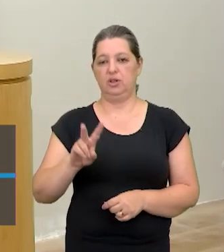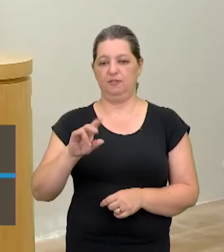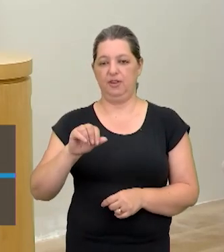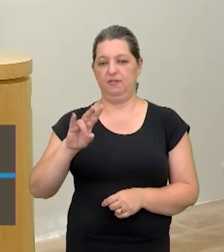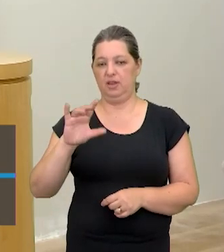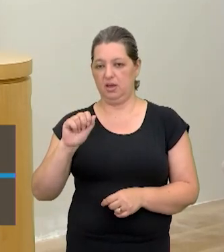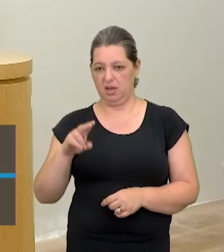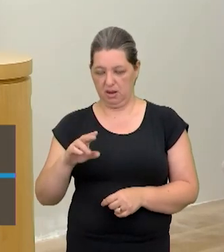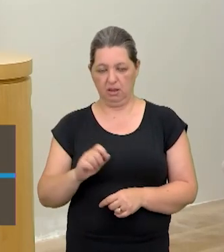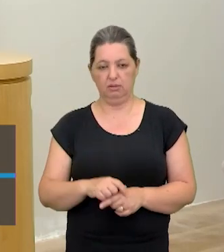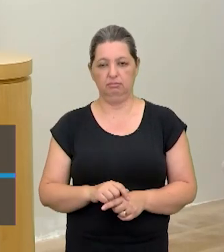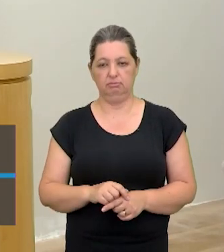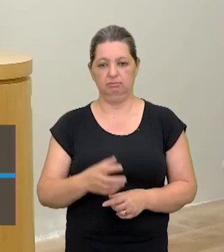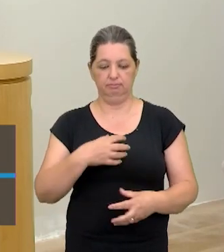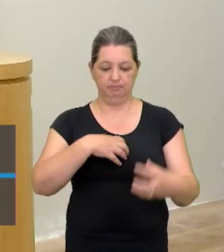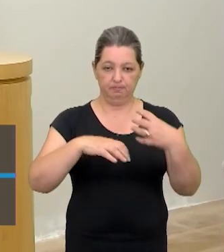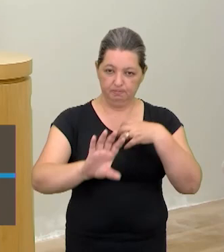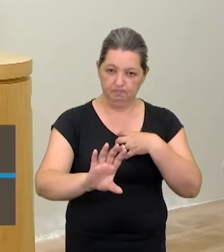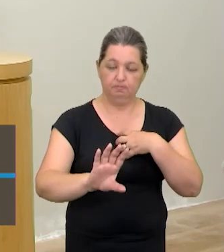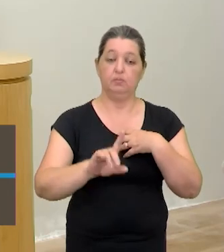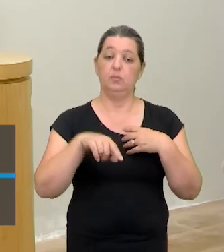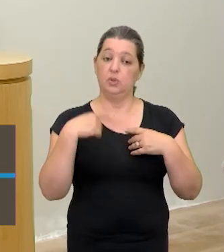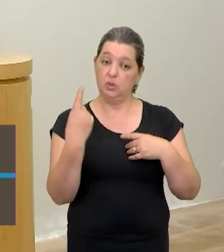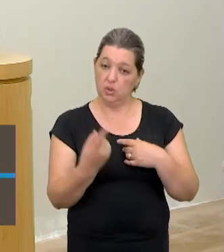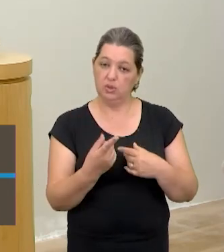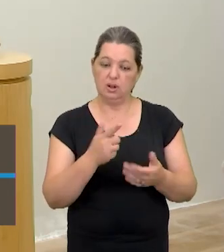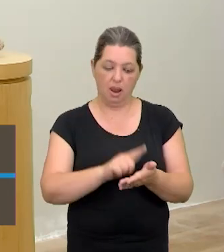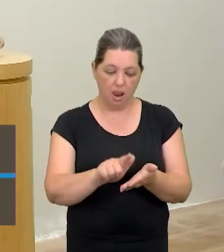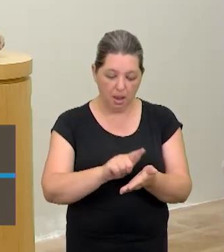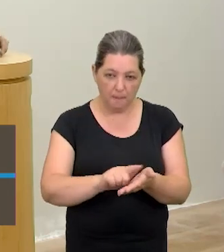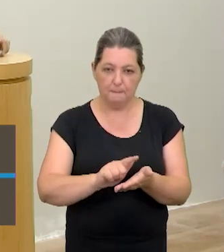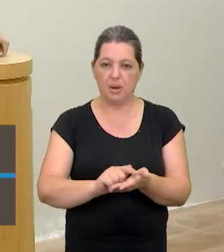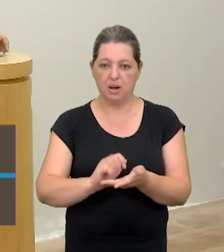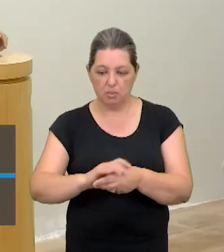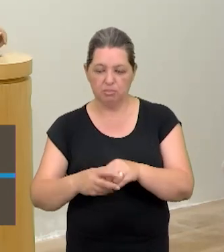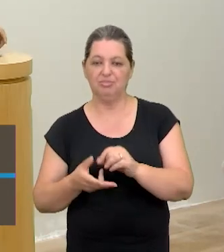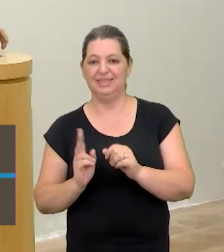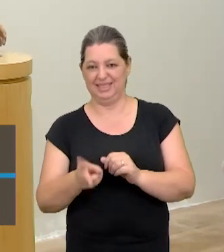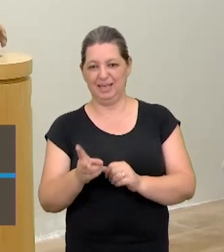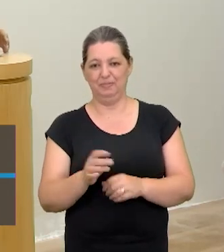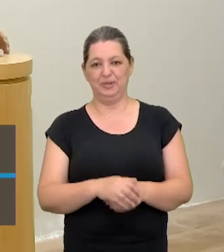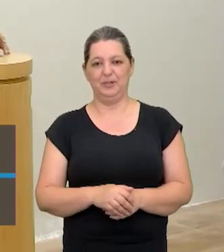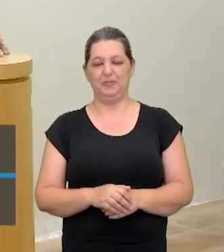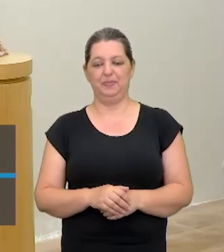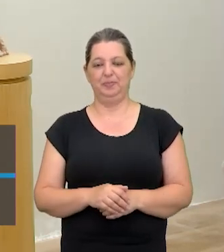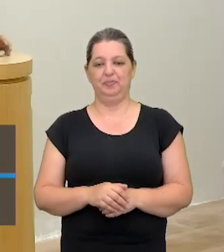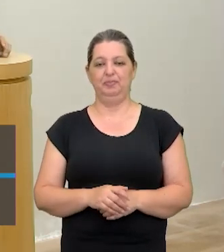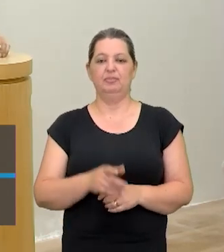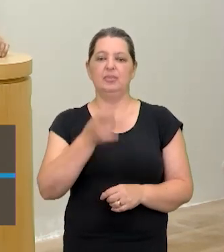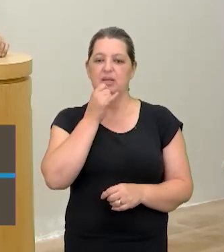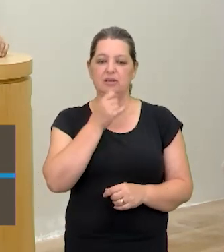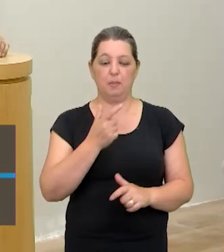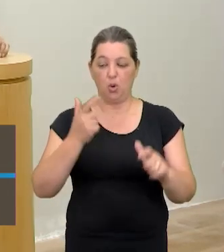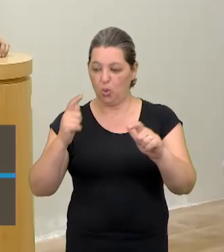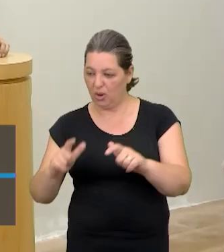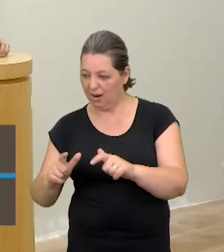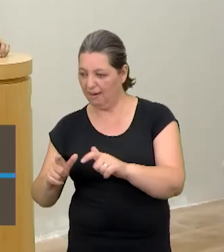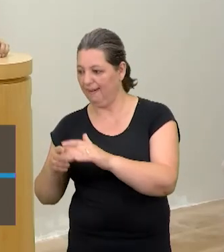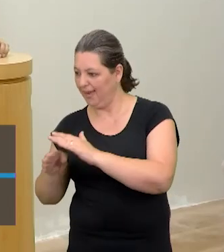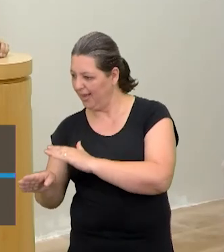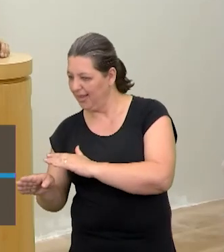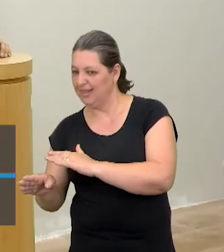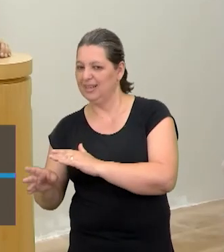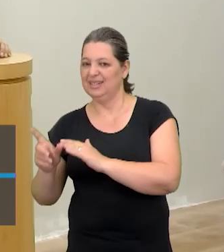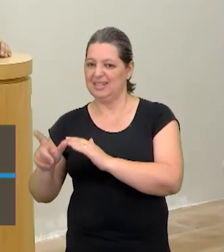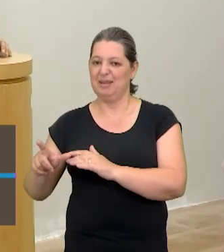A empatia aumentou e estamos nos higienizando mais frequentemente. Realmente, agora a gente sai de algum lugar, a gente entra em algum lugar